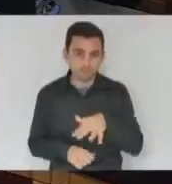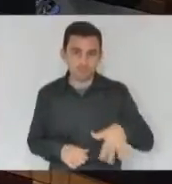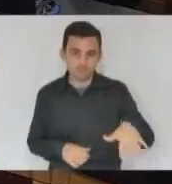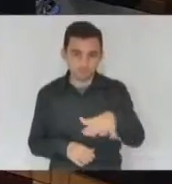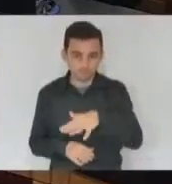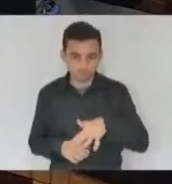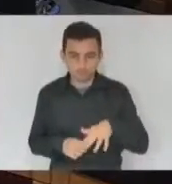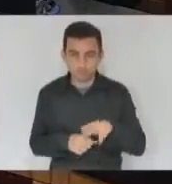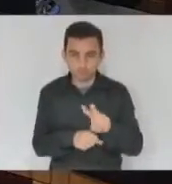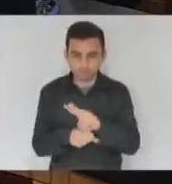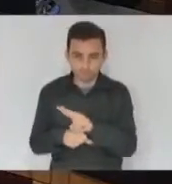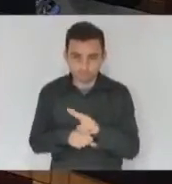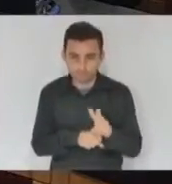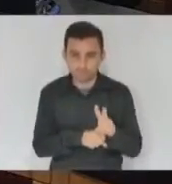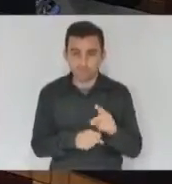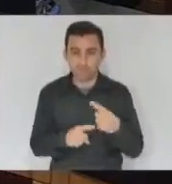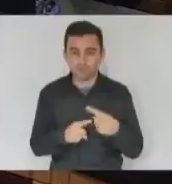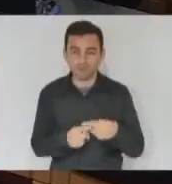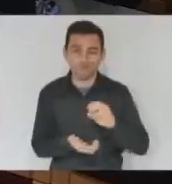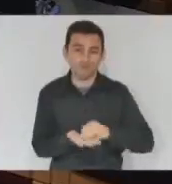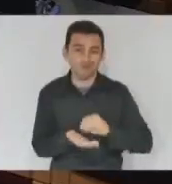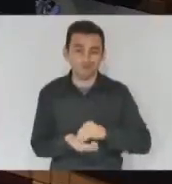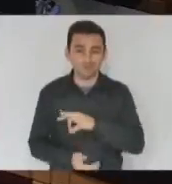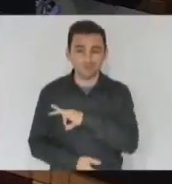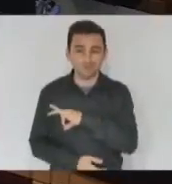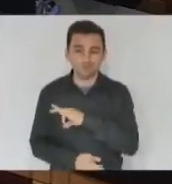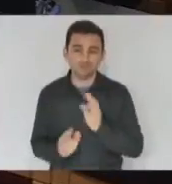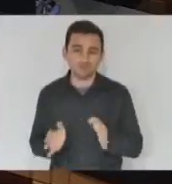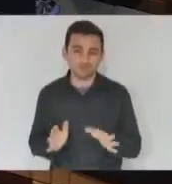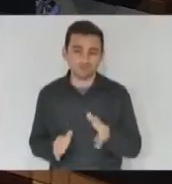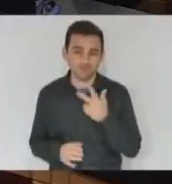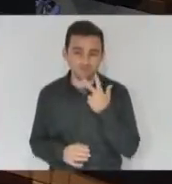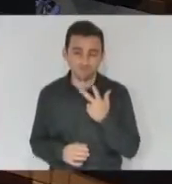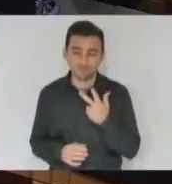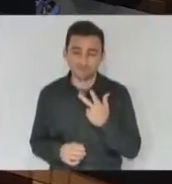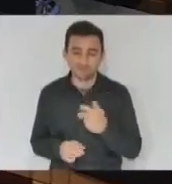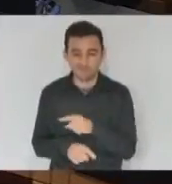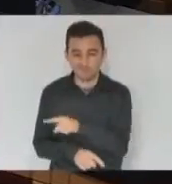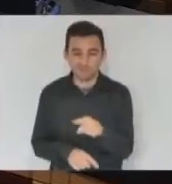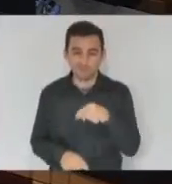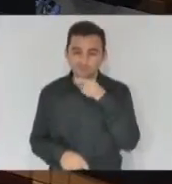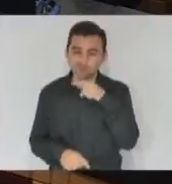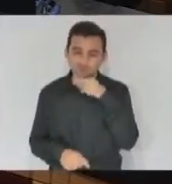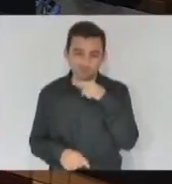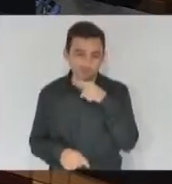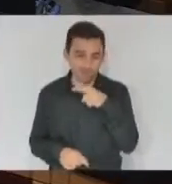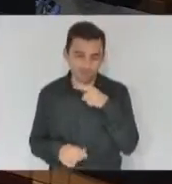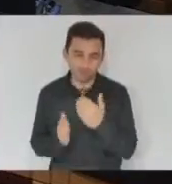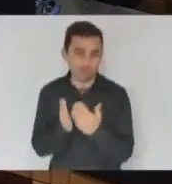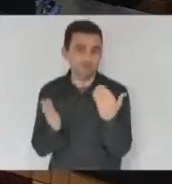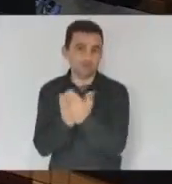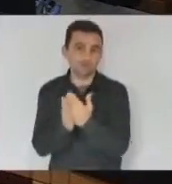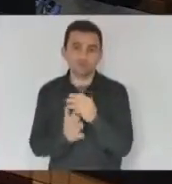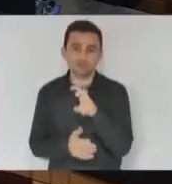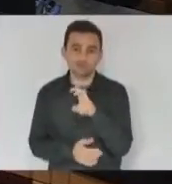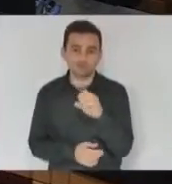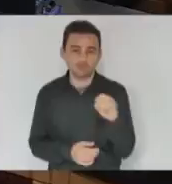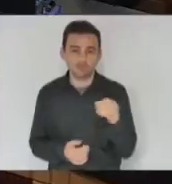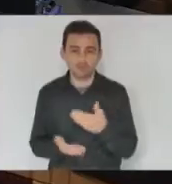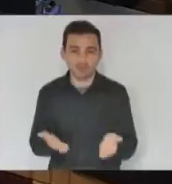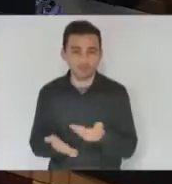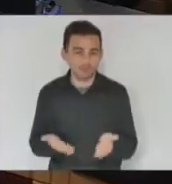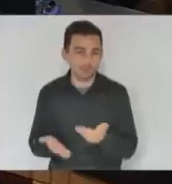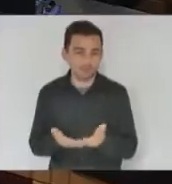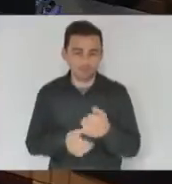problema sério de efetivos policiais, que, como foi conversado aqui, que não vai cobrir esses 500, que é a nossa perda anual, geralmente, de